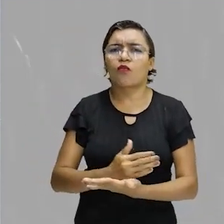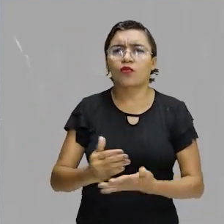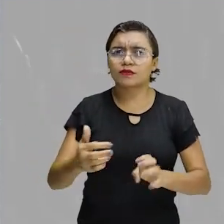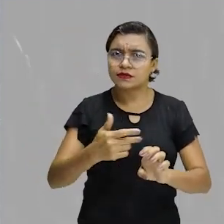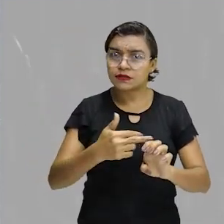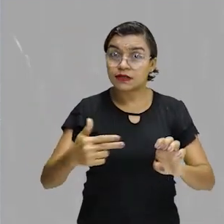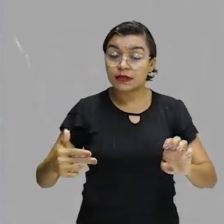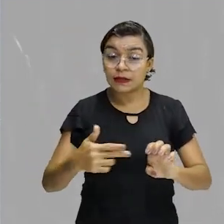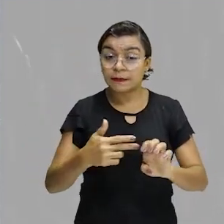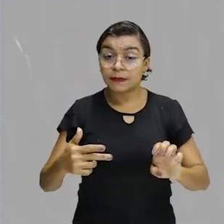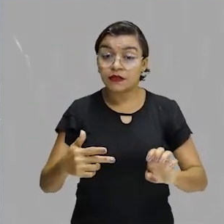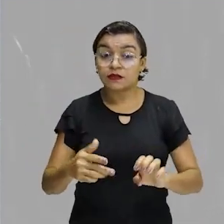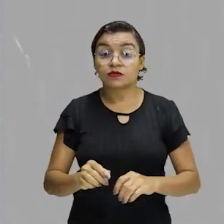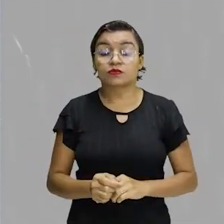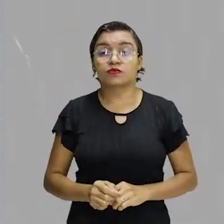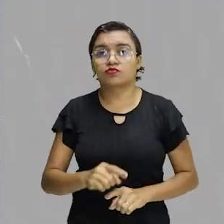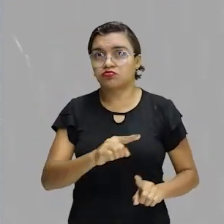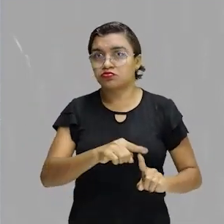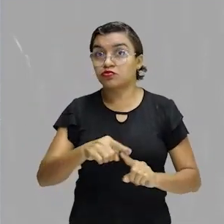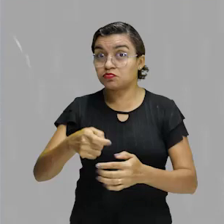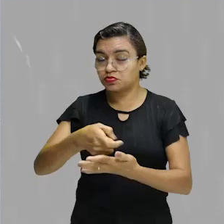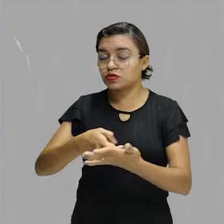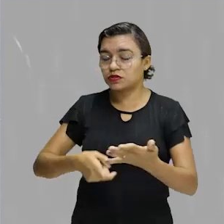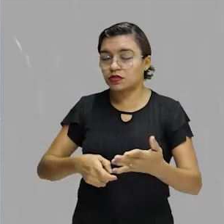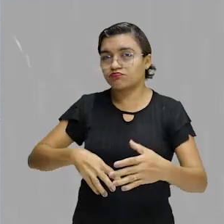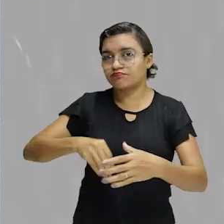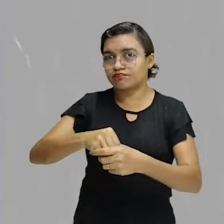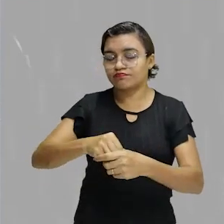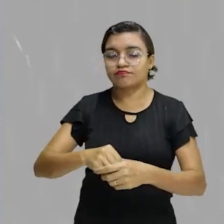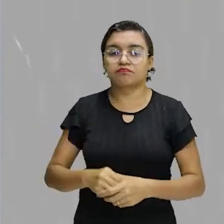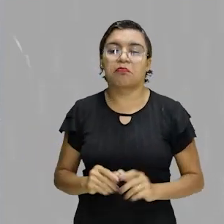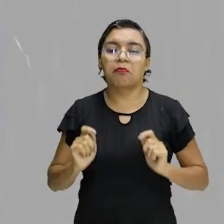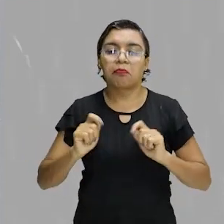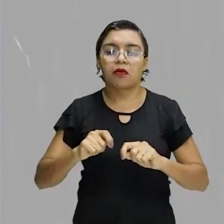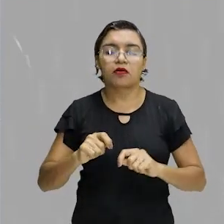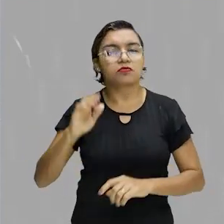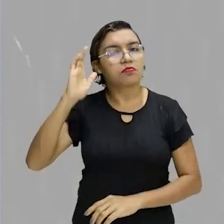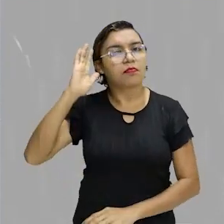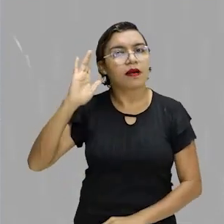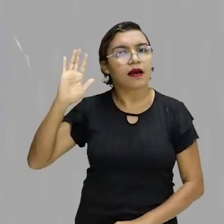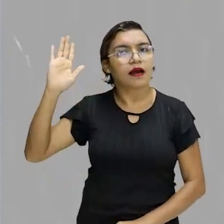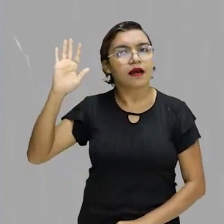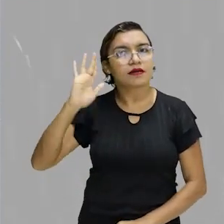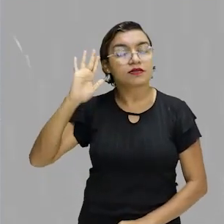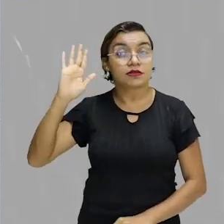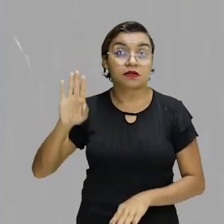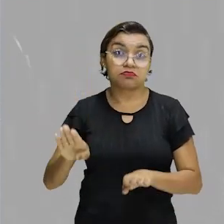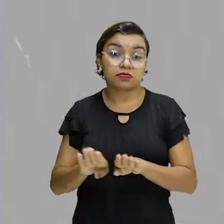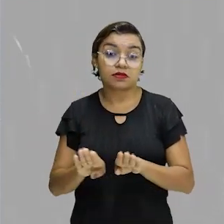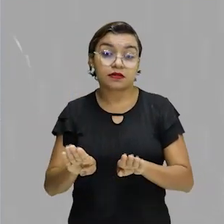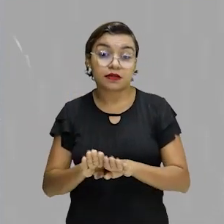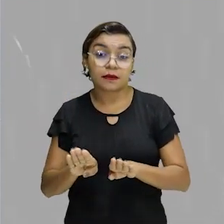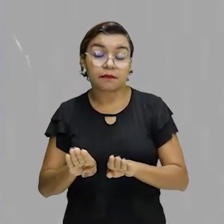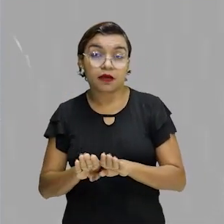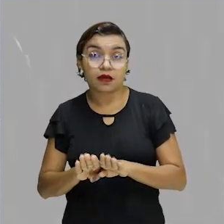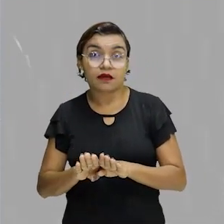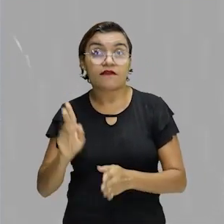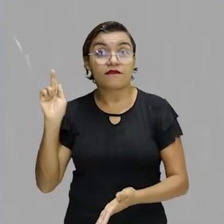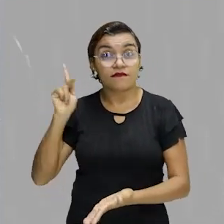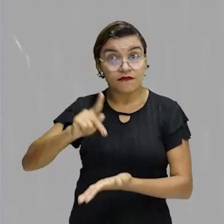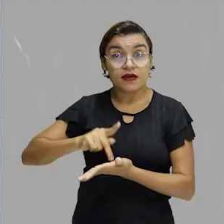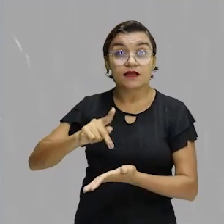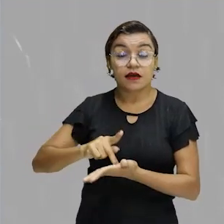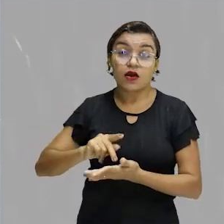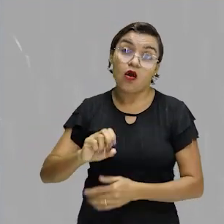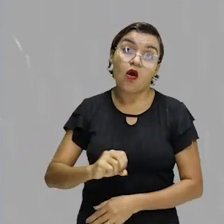elementos que fazem parte desse tipo de texto. Ele pode ser imaginário, pode ser um texto baseado em fatos,